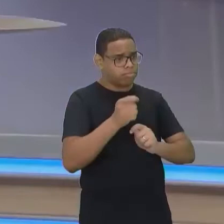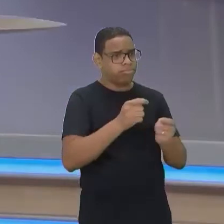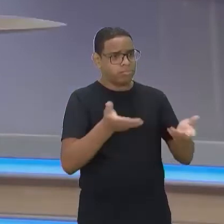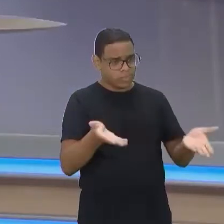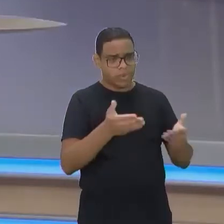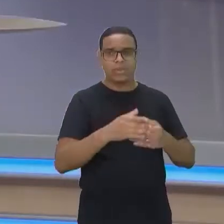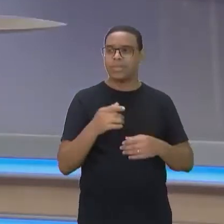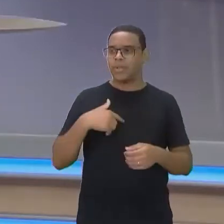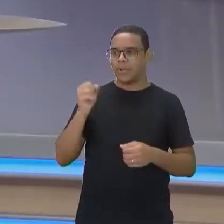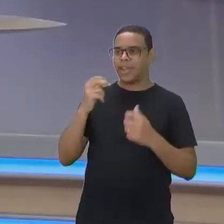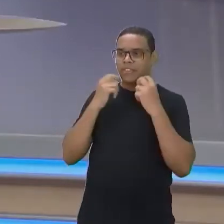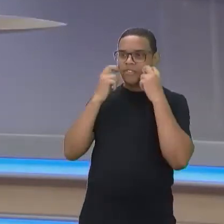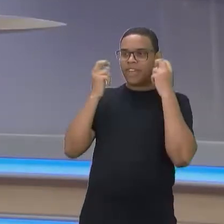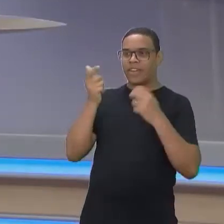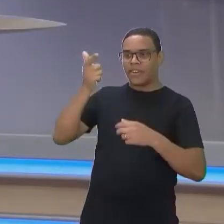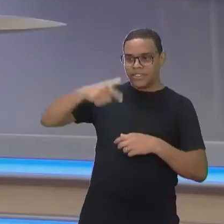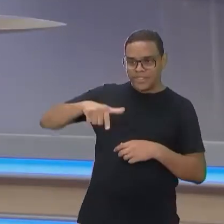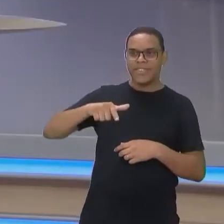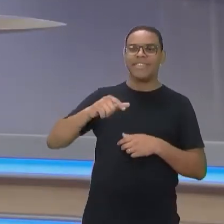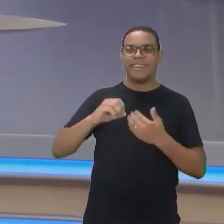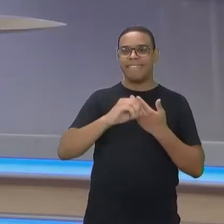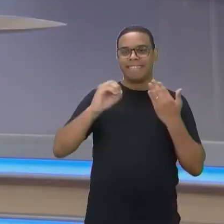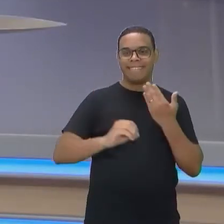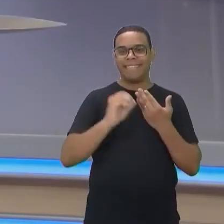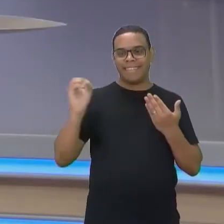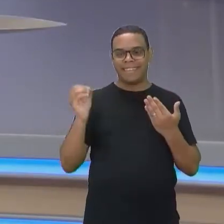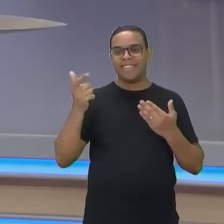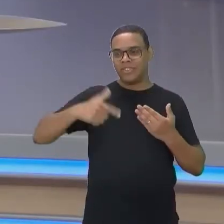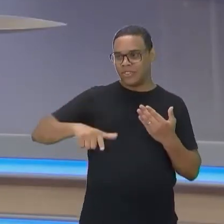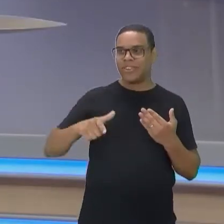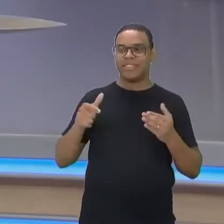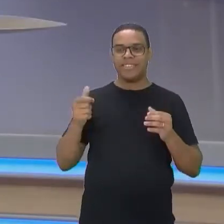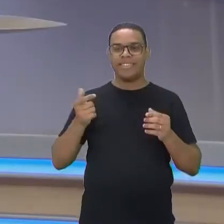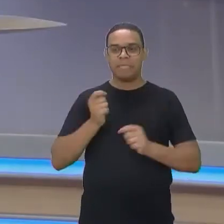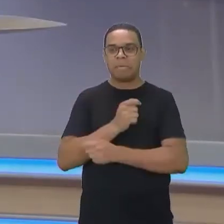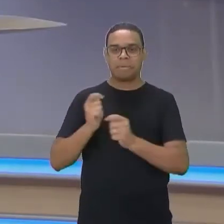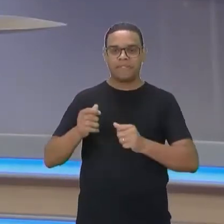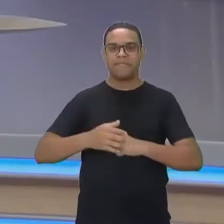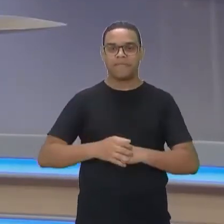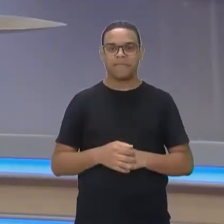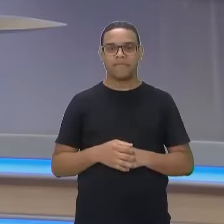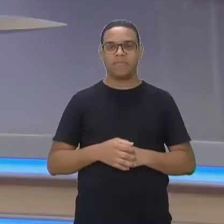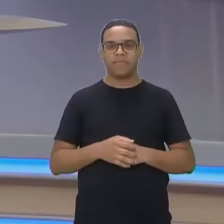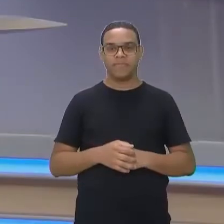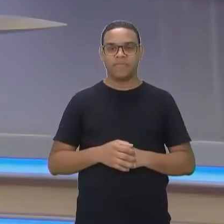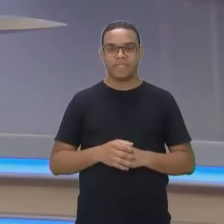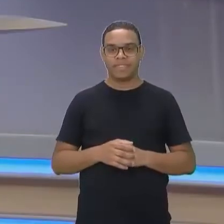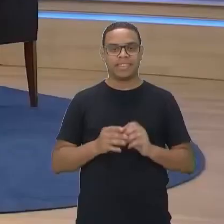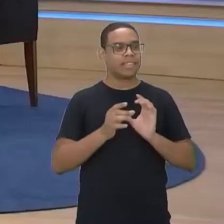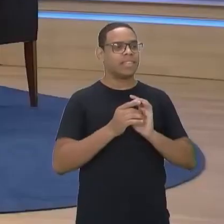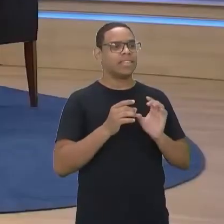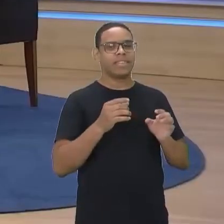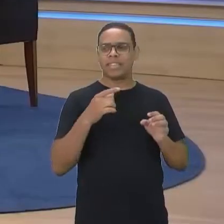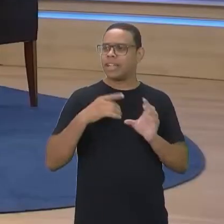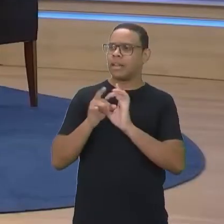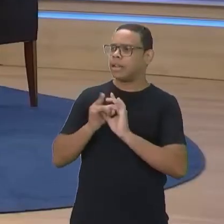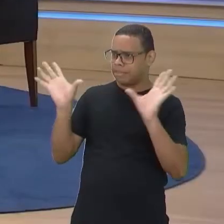passar vergonha no 100 vídeos mais uma vez, que é o que a gente gosta de fazer aqui. Então vamos lá, 100 dicas.